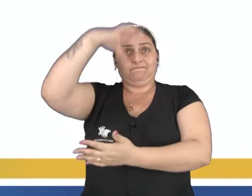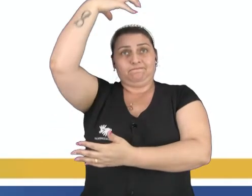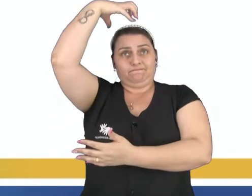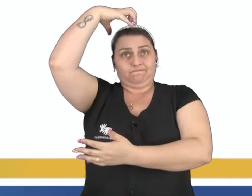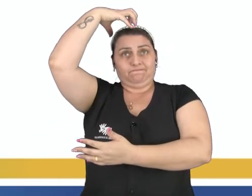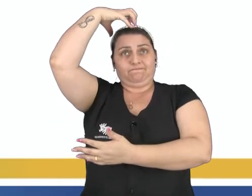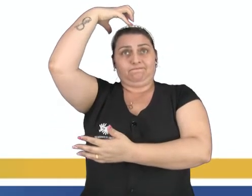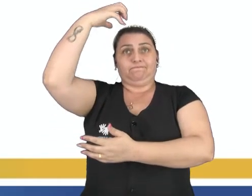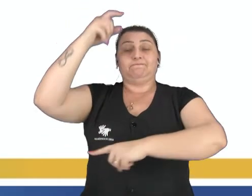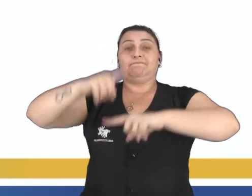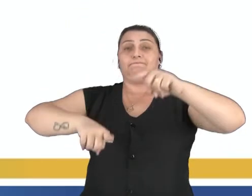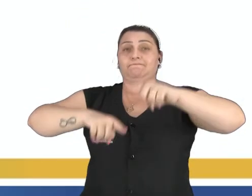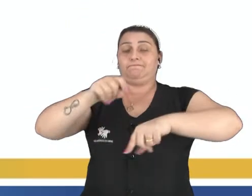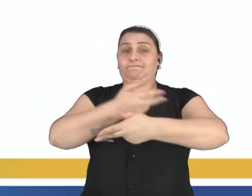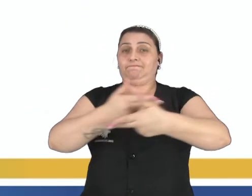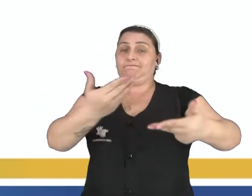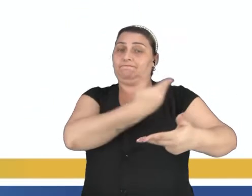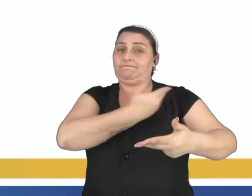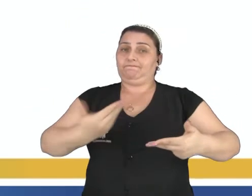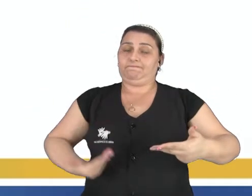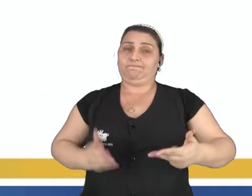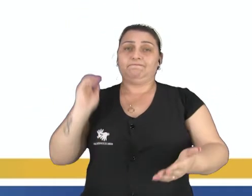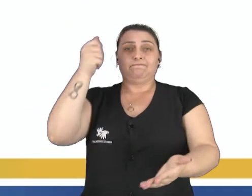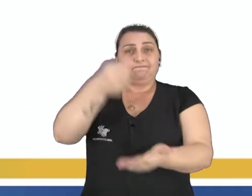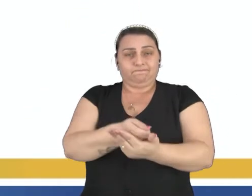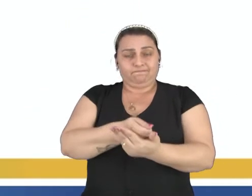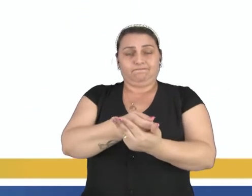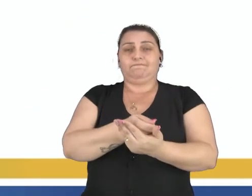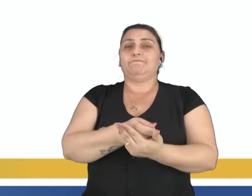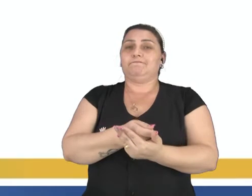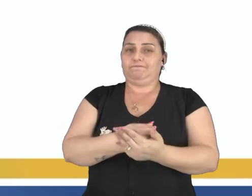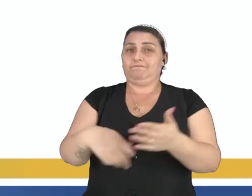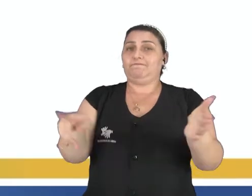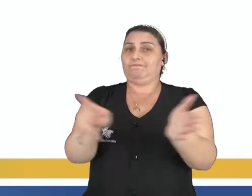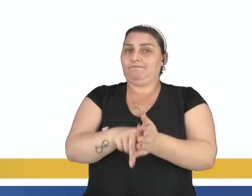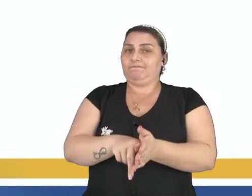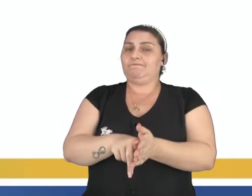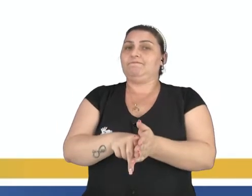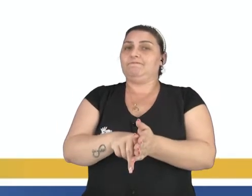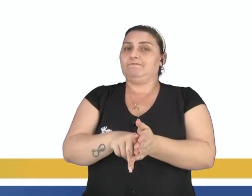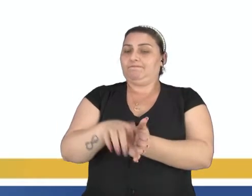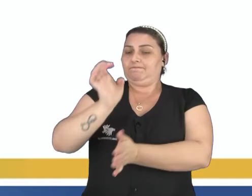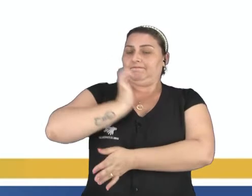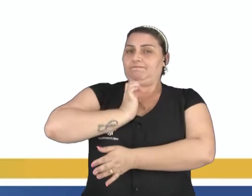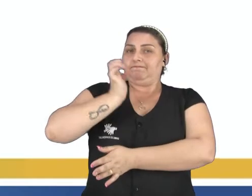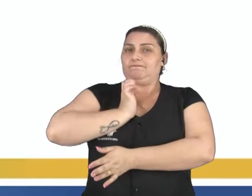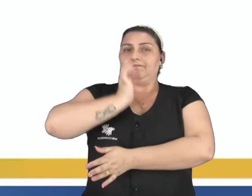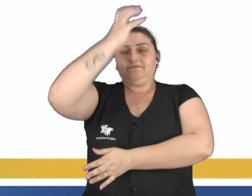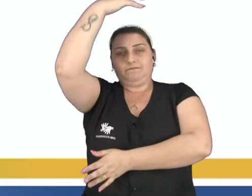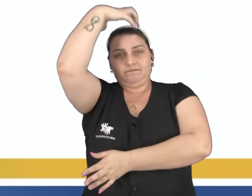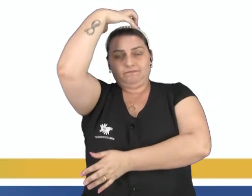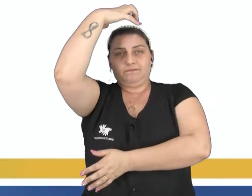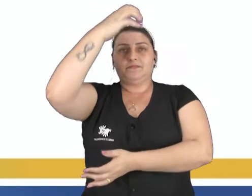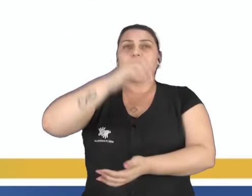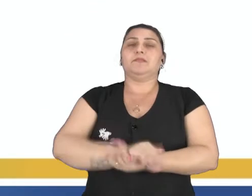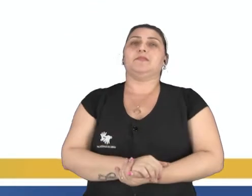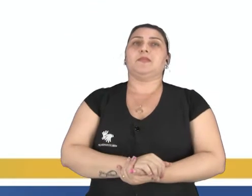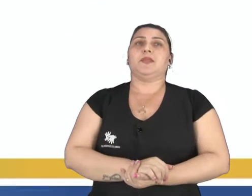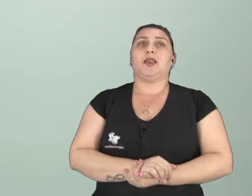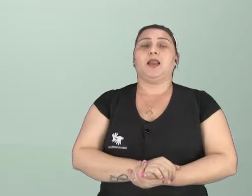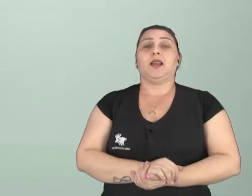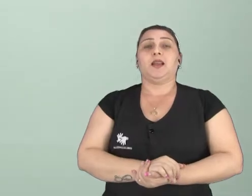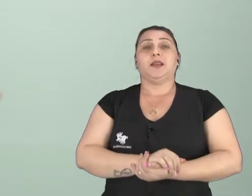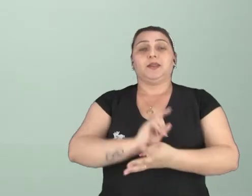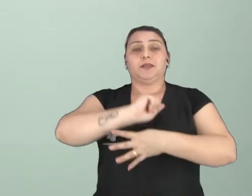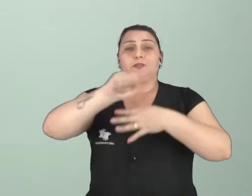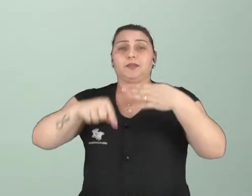para sustentar as despesas públicas, ou sustentar o seu próprio luxo, certo? Como a gente também já discutiu aqui. Então essas foram